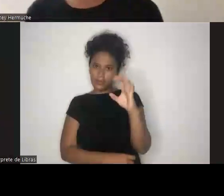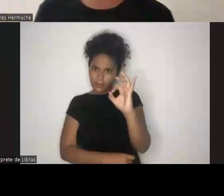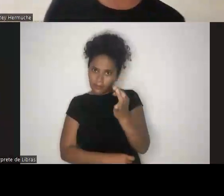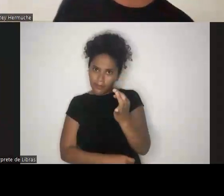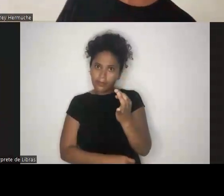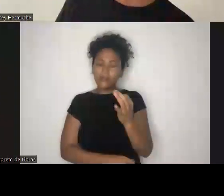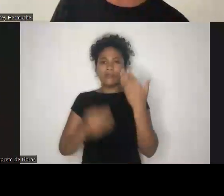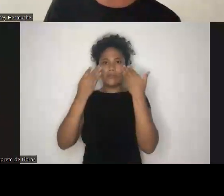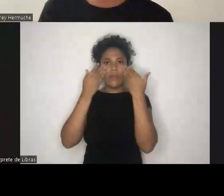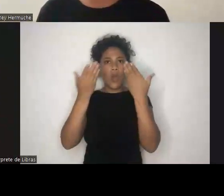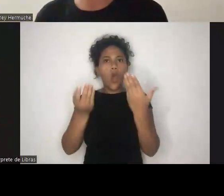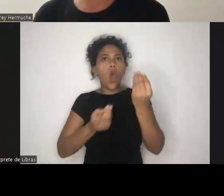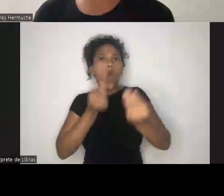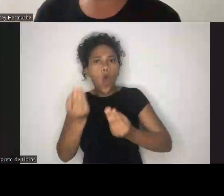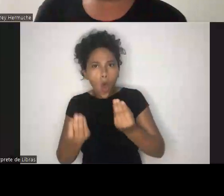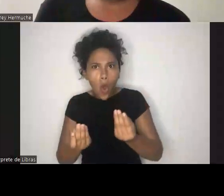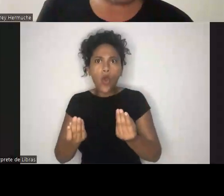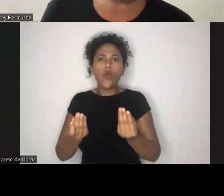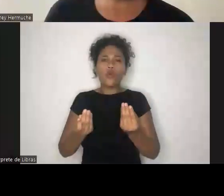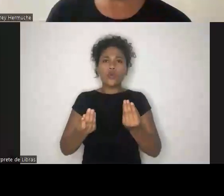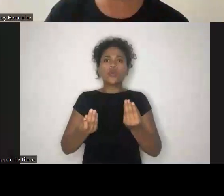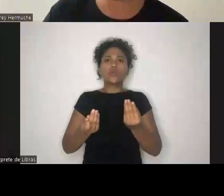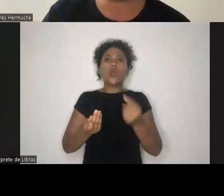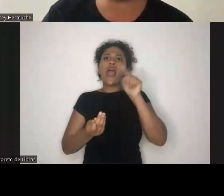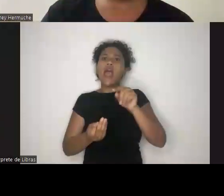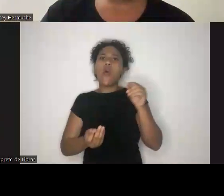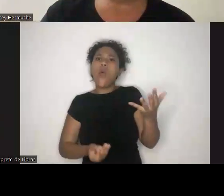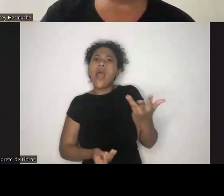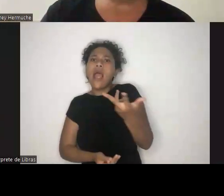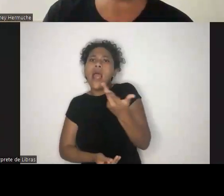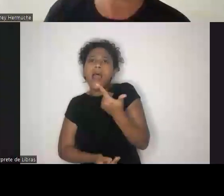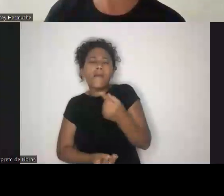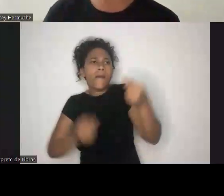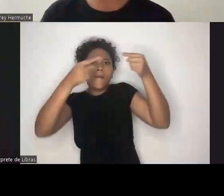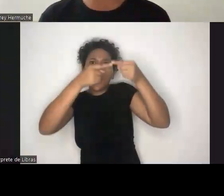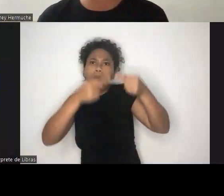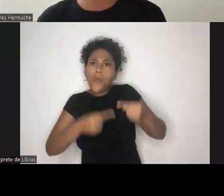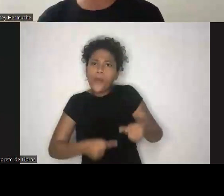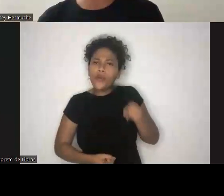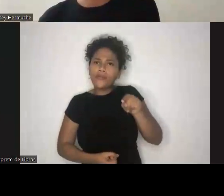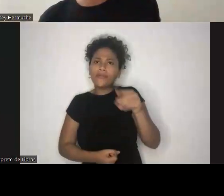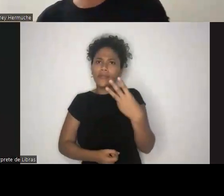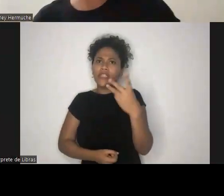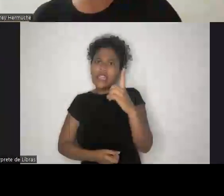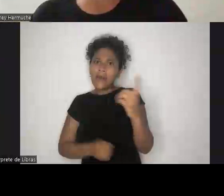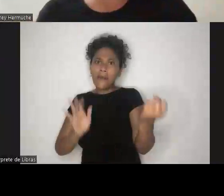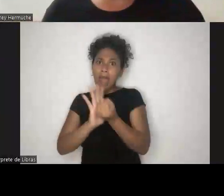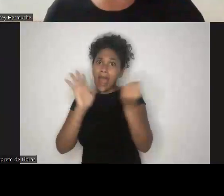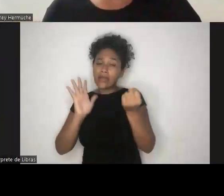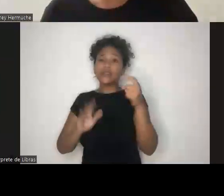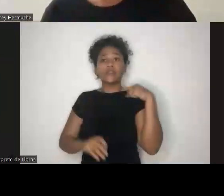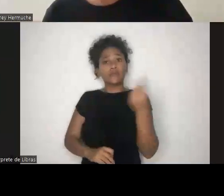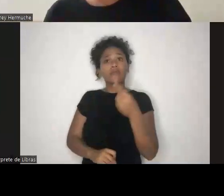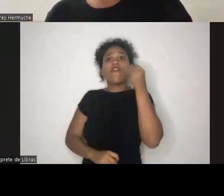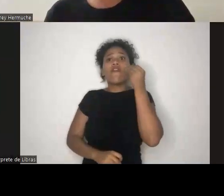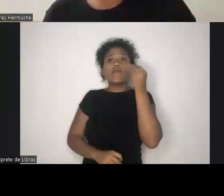apresentando né o padrão de qualidade dessa visualização 3D para as marcas né a gente está falando de experiência